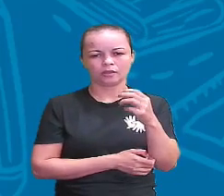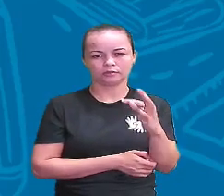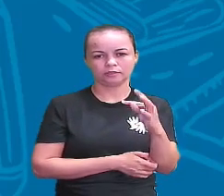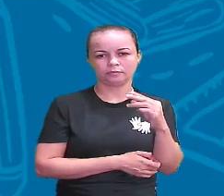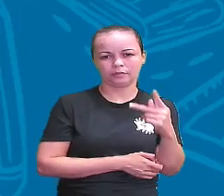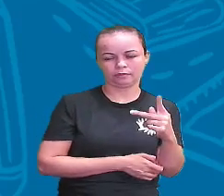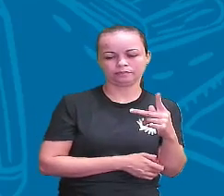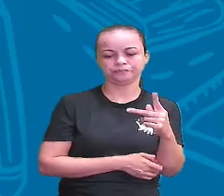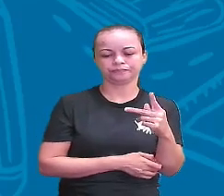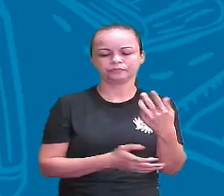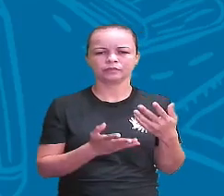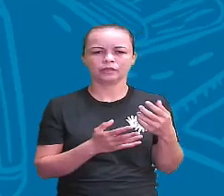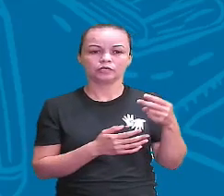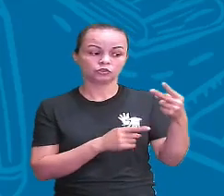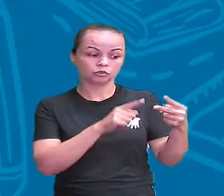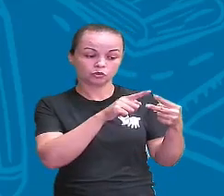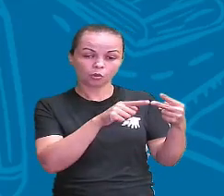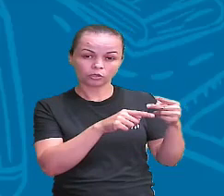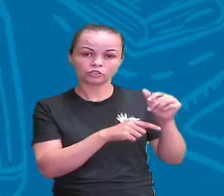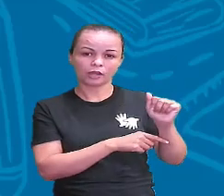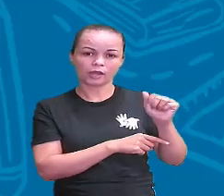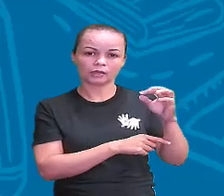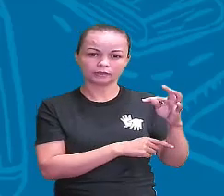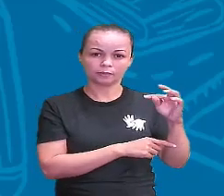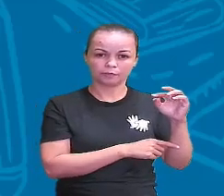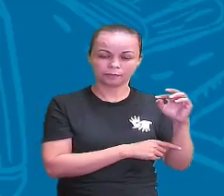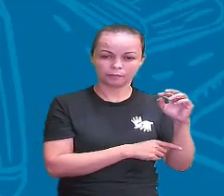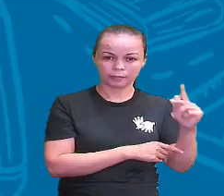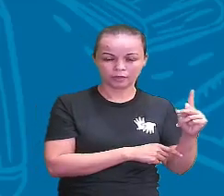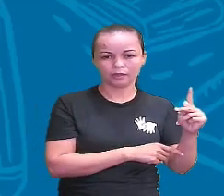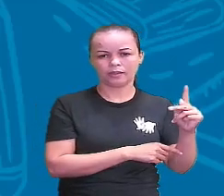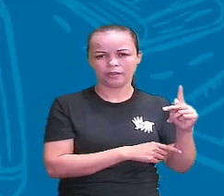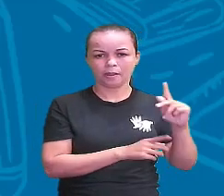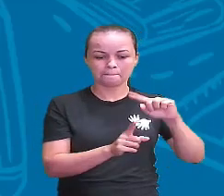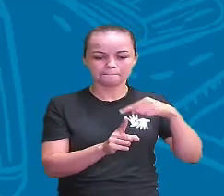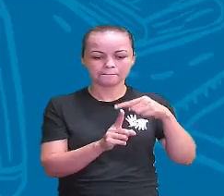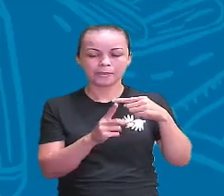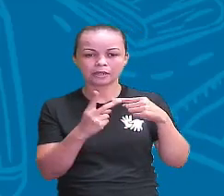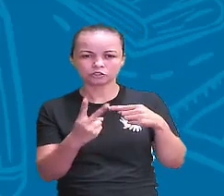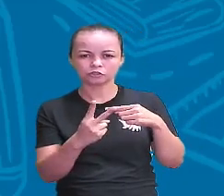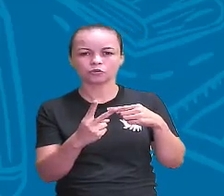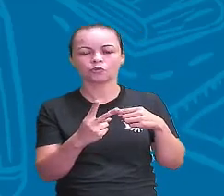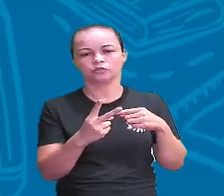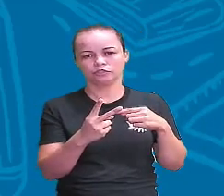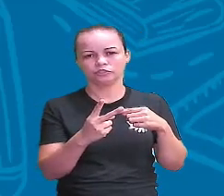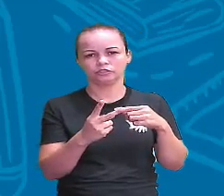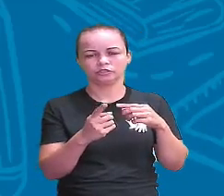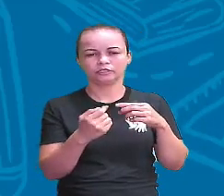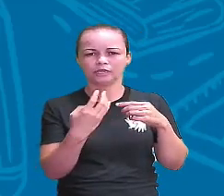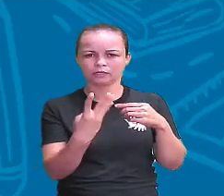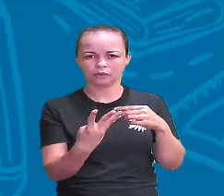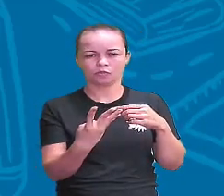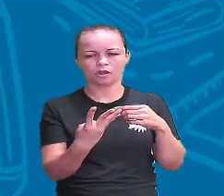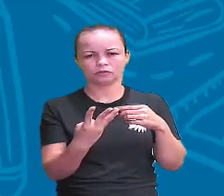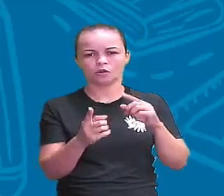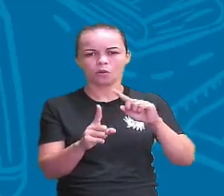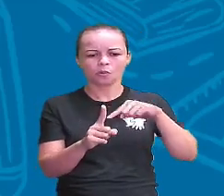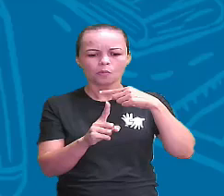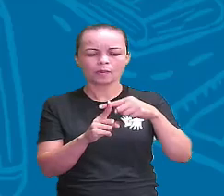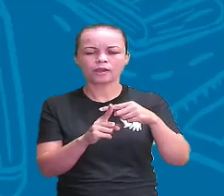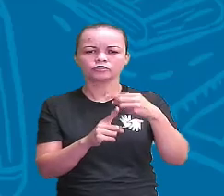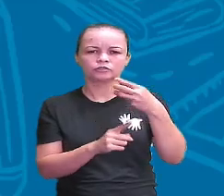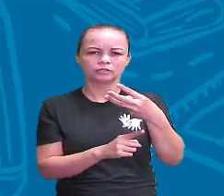lá da glicólise, 2 mais 2 produzidos na fase lá do ciclo de Krebs, que daria 4, com mais